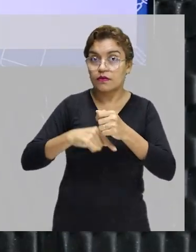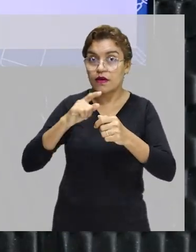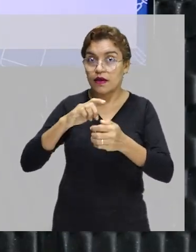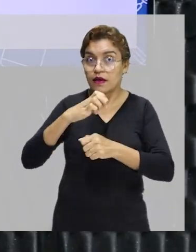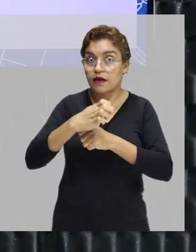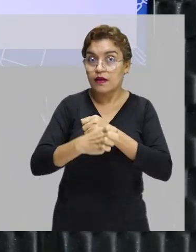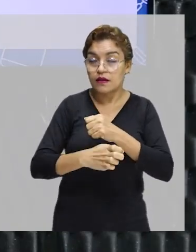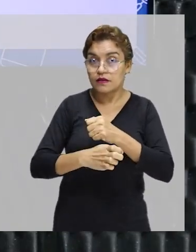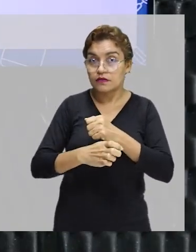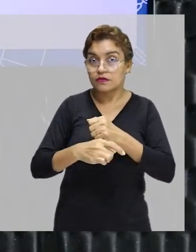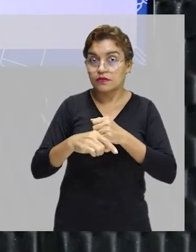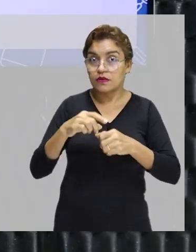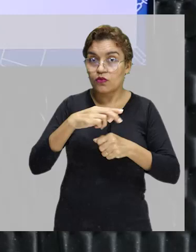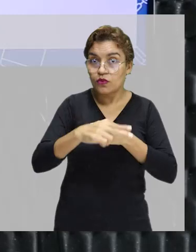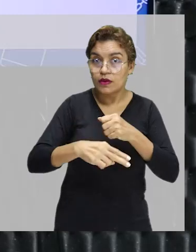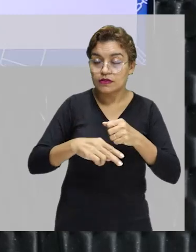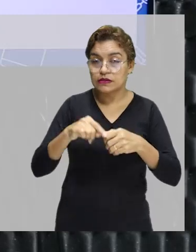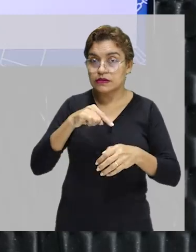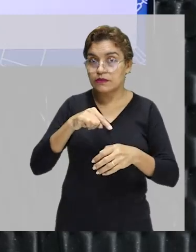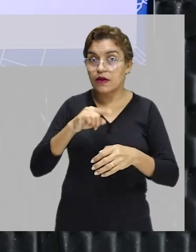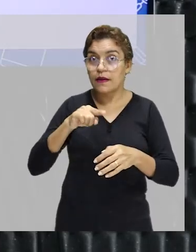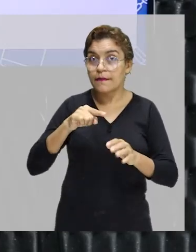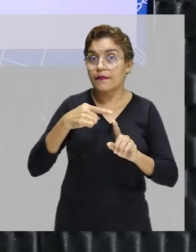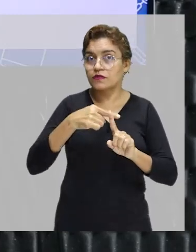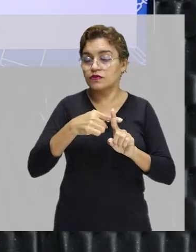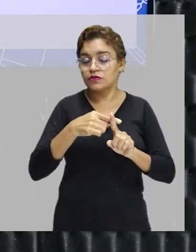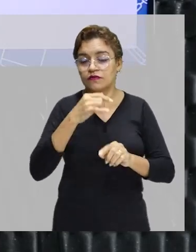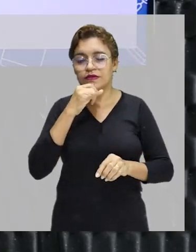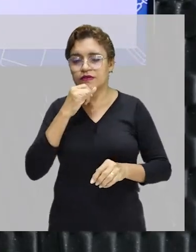positiva, beleza? Então, olha só, o